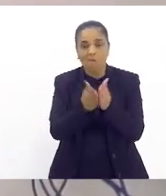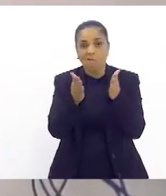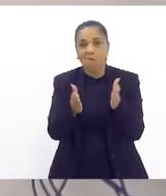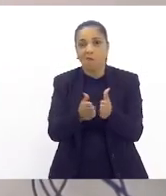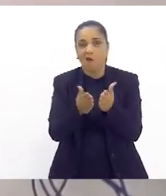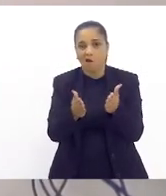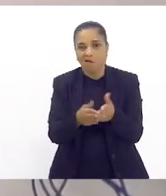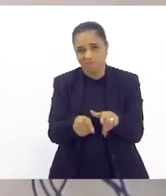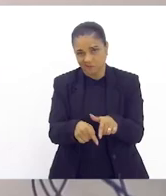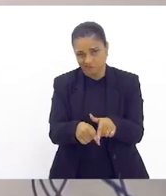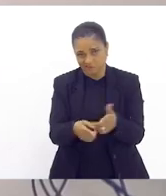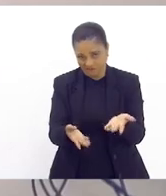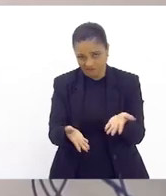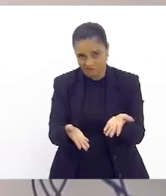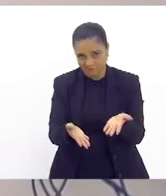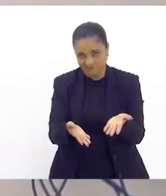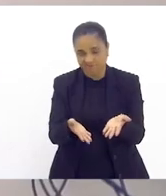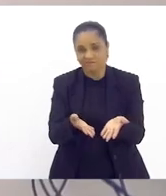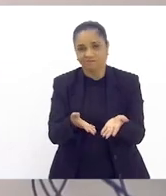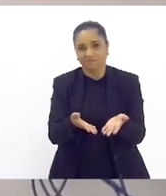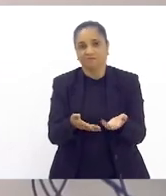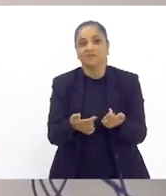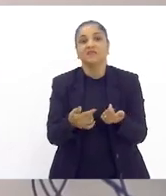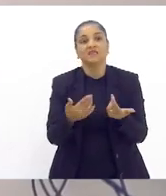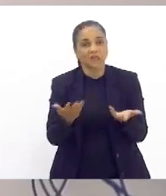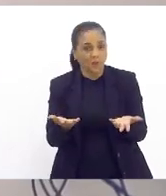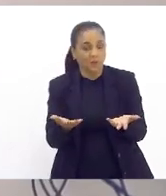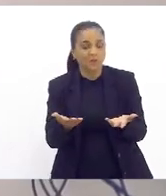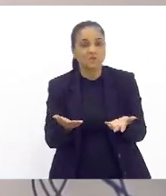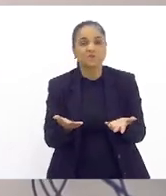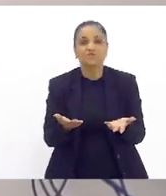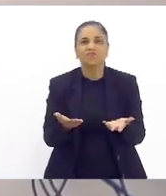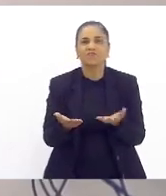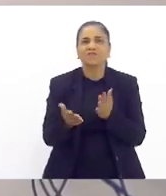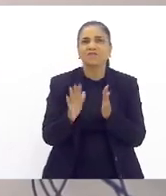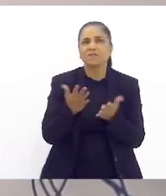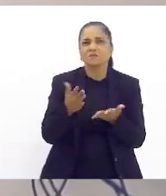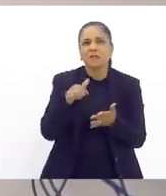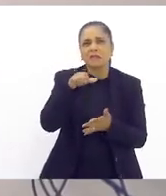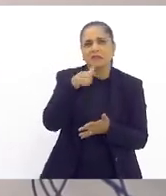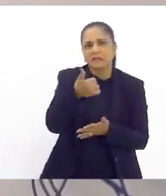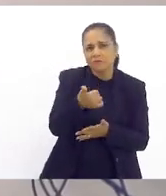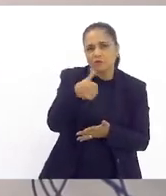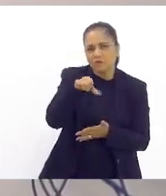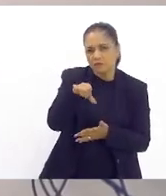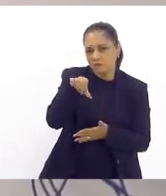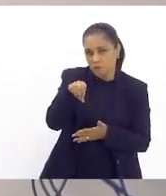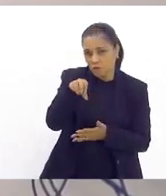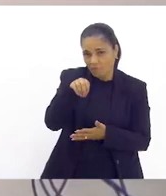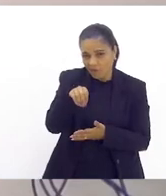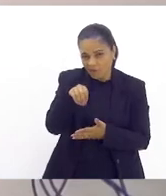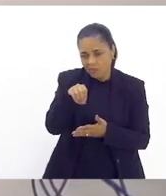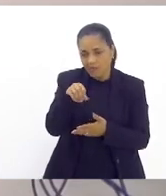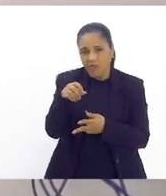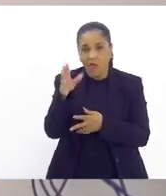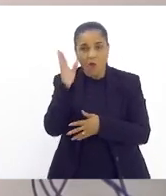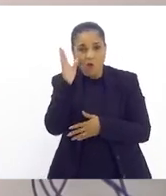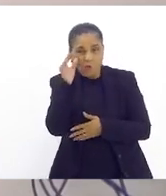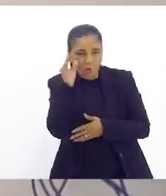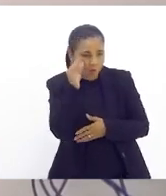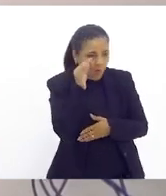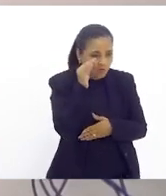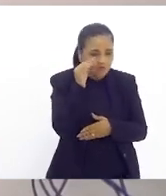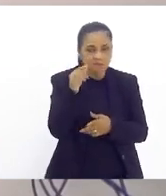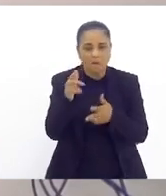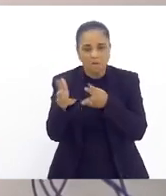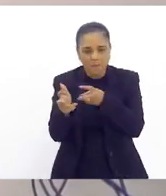é ou não é desde a década de 90 aqui a gente tem observado Que casa